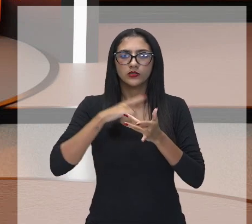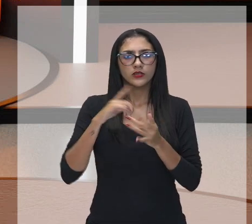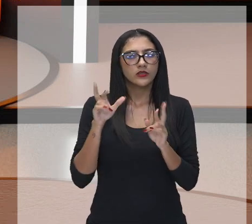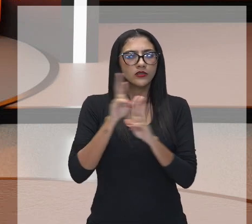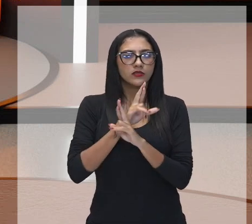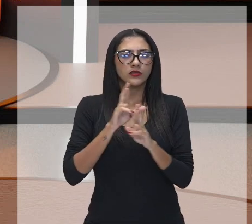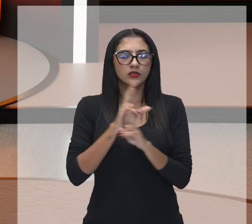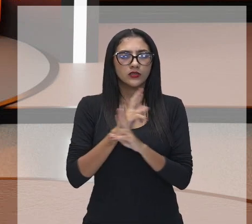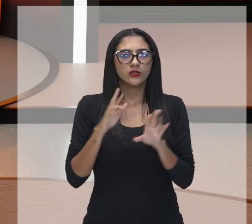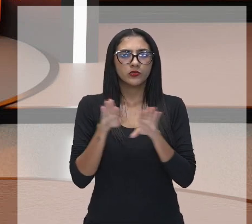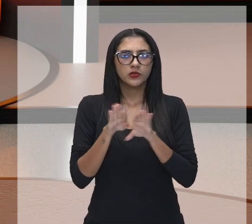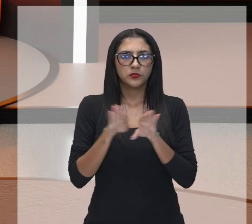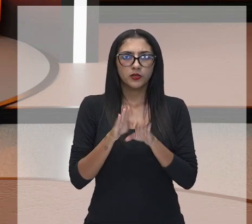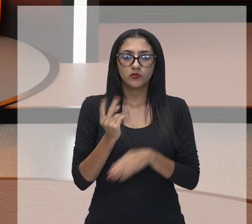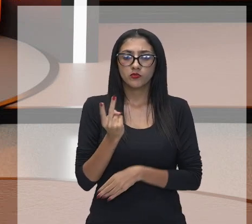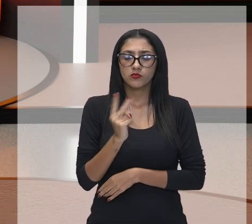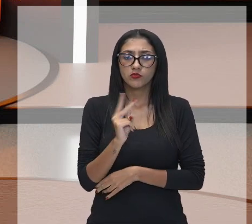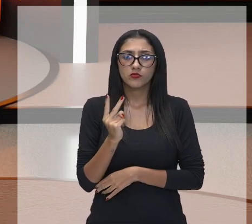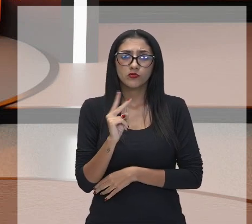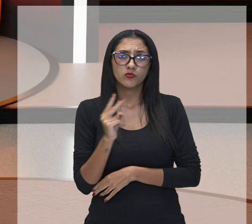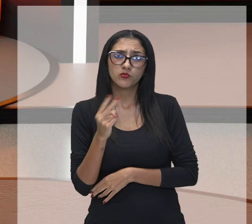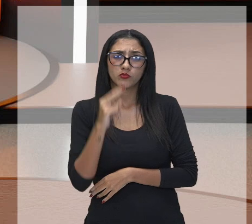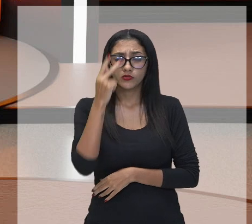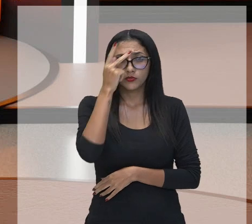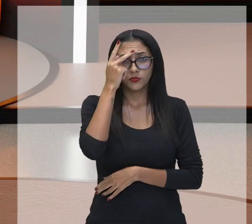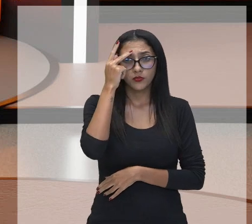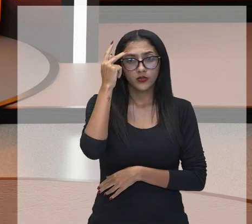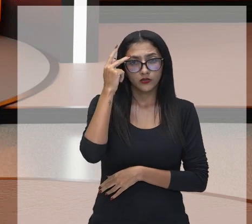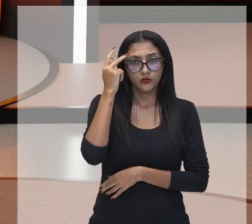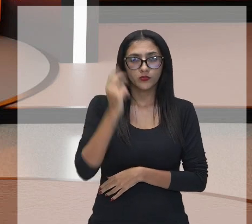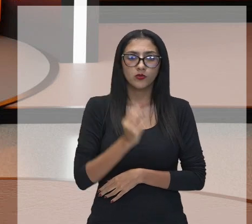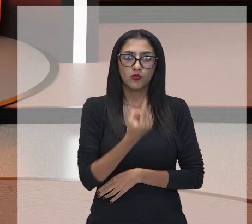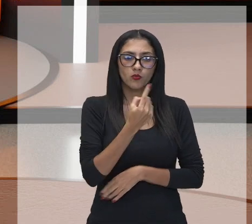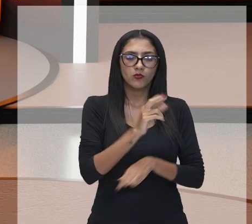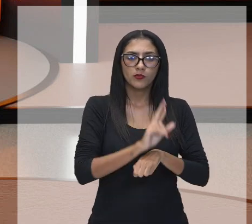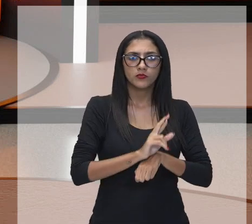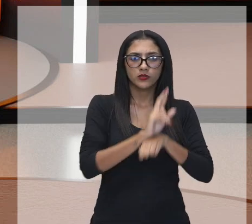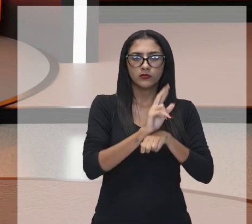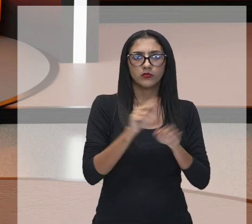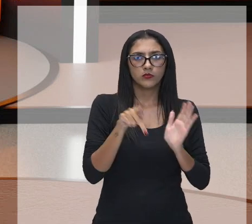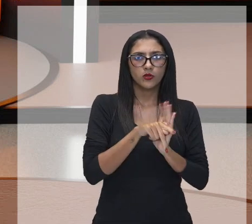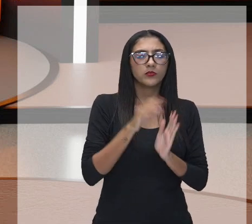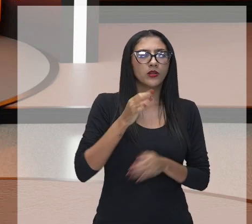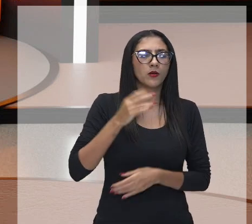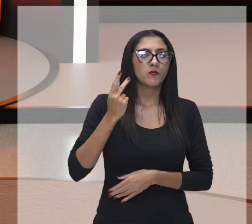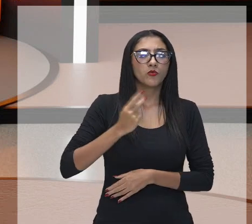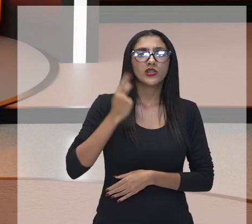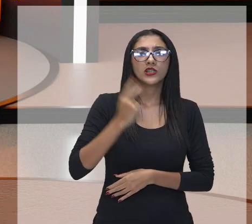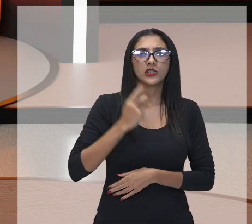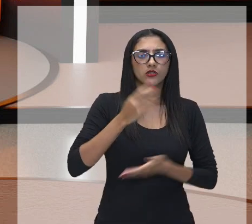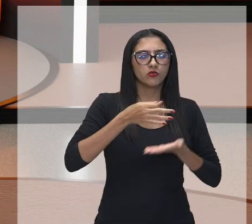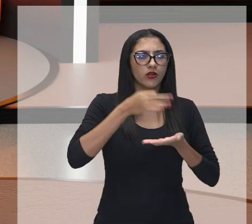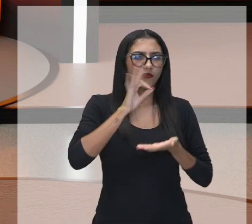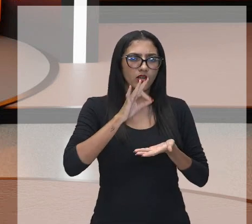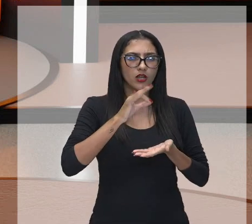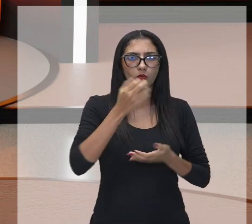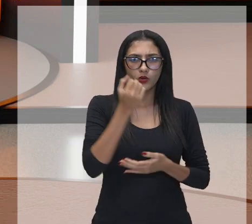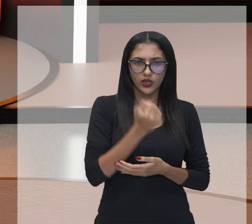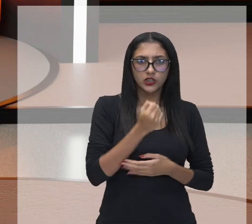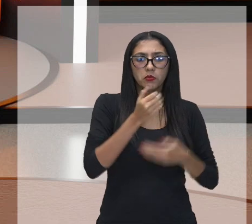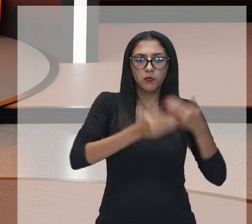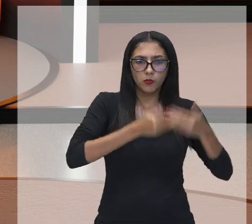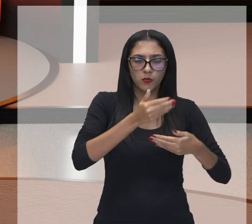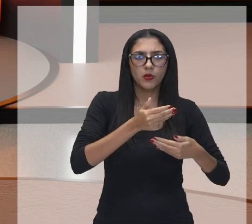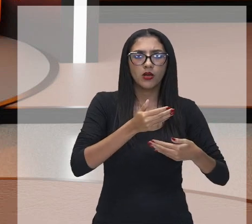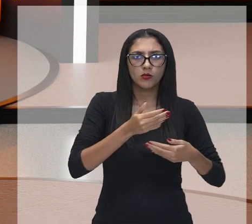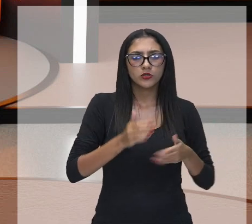presença de dois personagens, um vai representar justamente a política do café com leite para dar continuidade e o outro vai